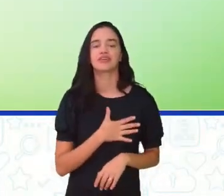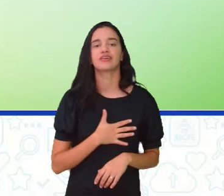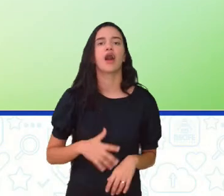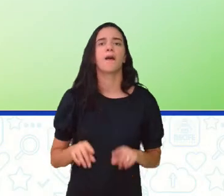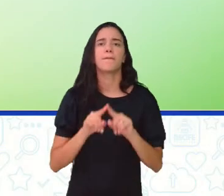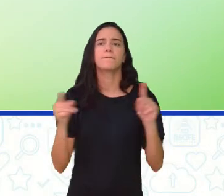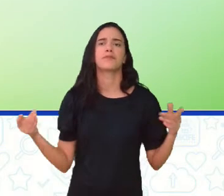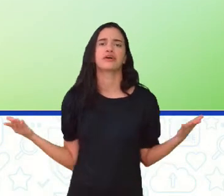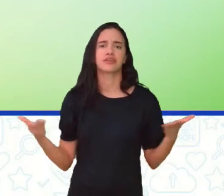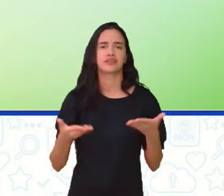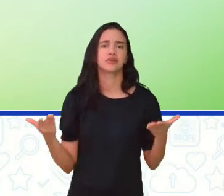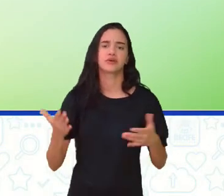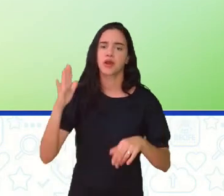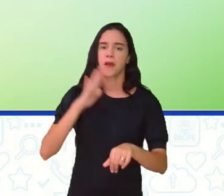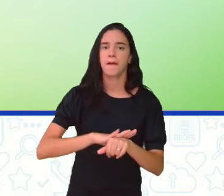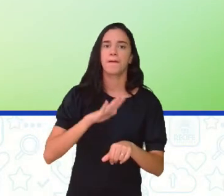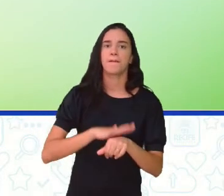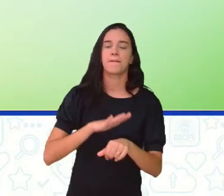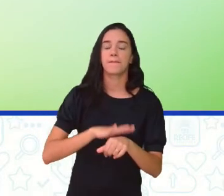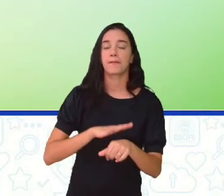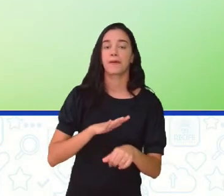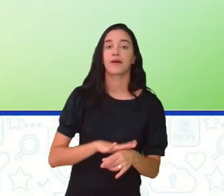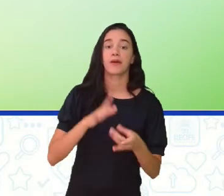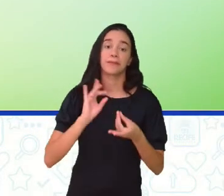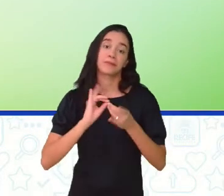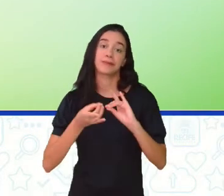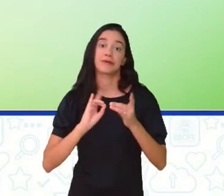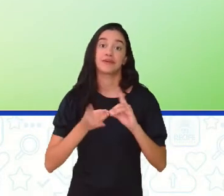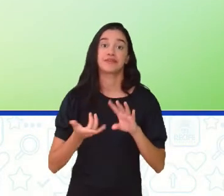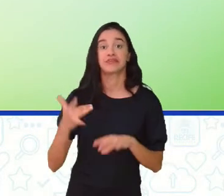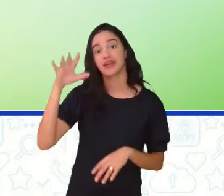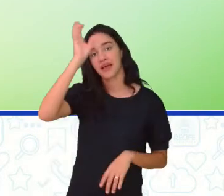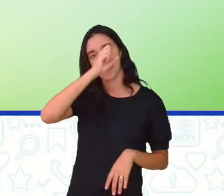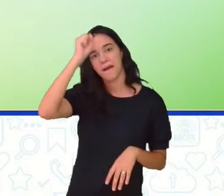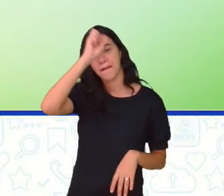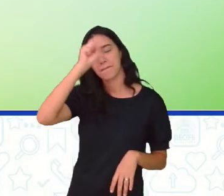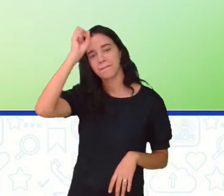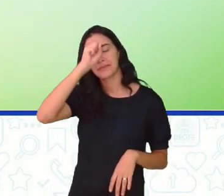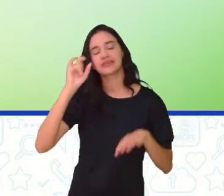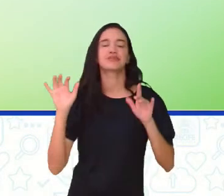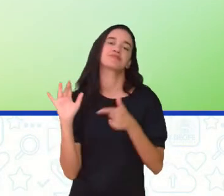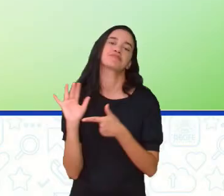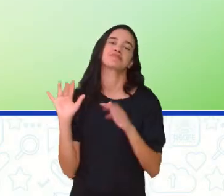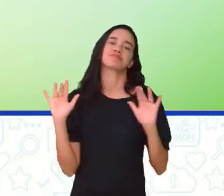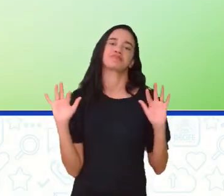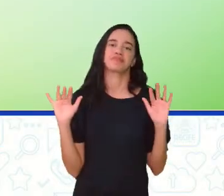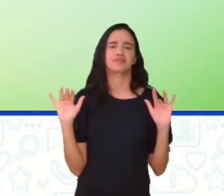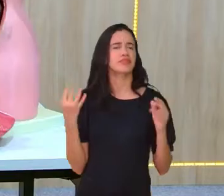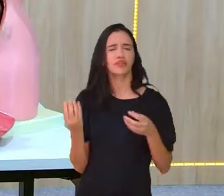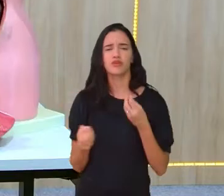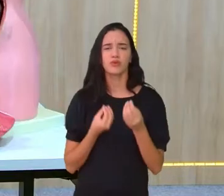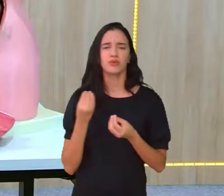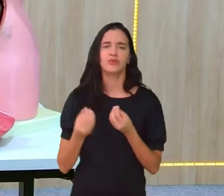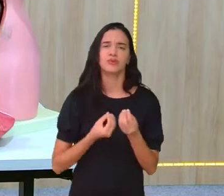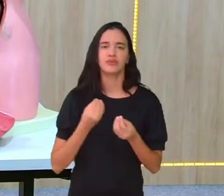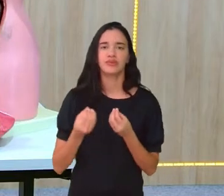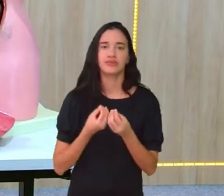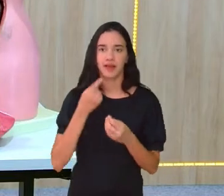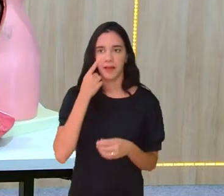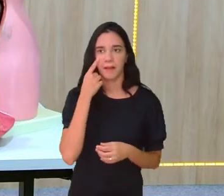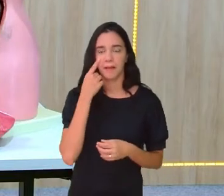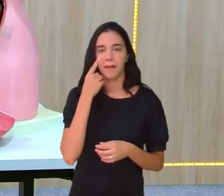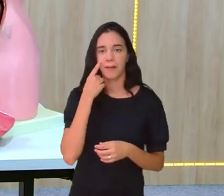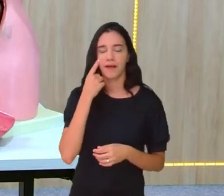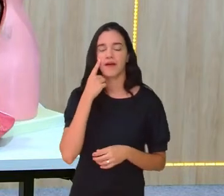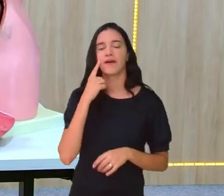Mas agora é um momento de mão na massa. A gente agora vai aprender com as mãos. Como é isso, professora? Olha, eu vou dar